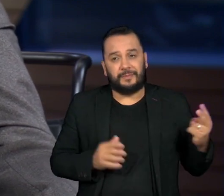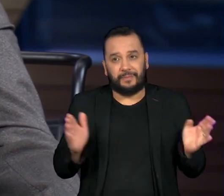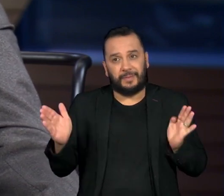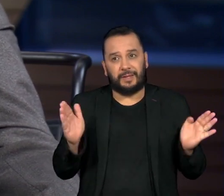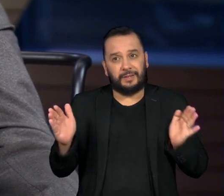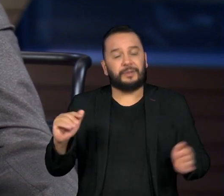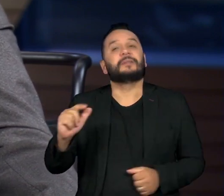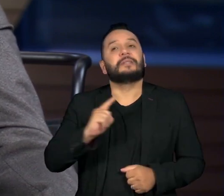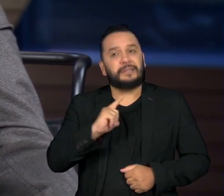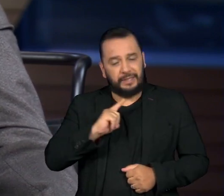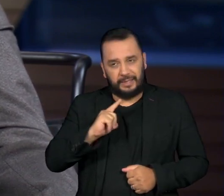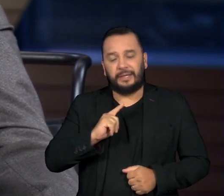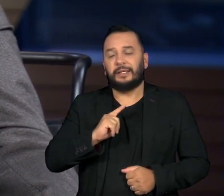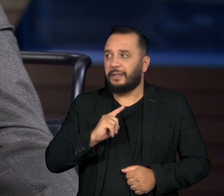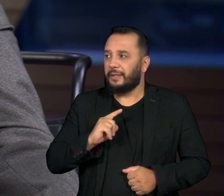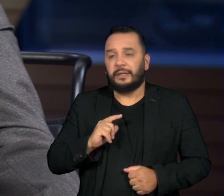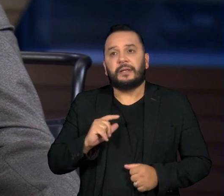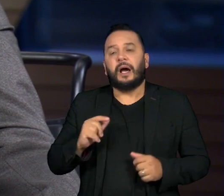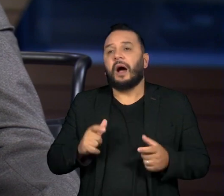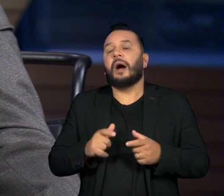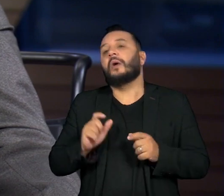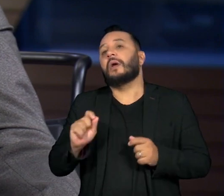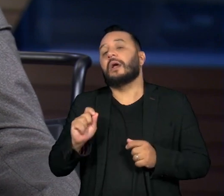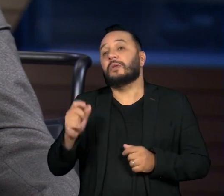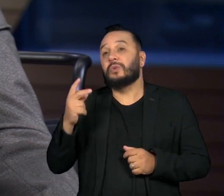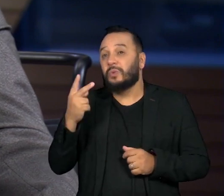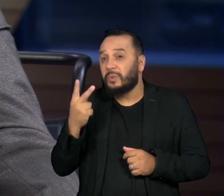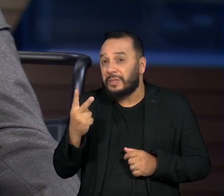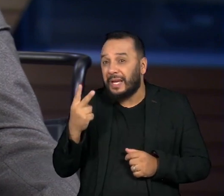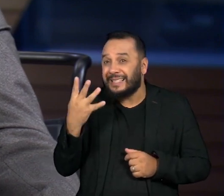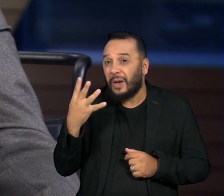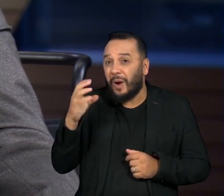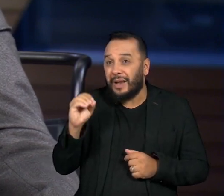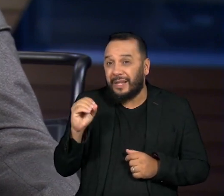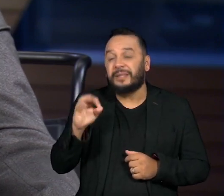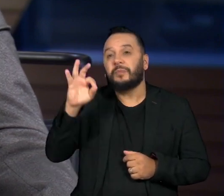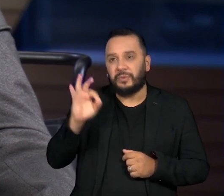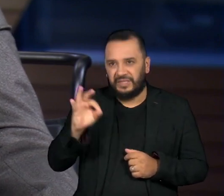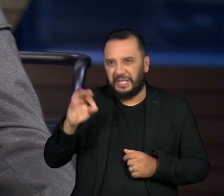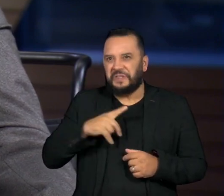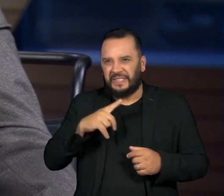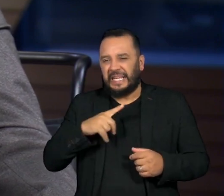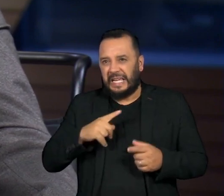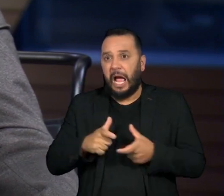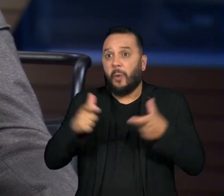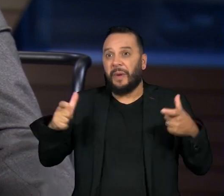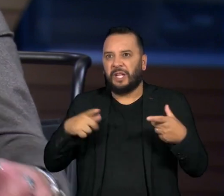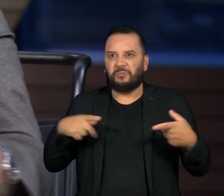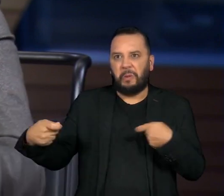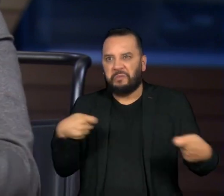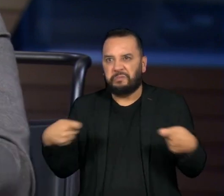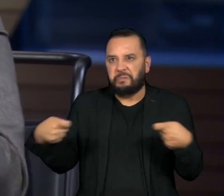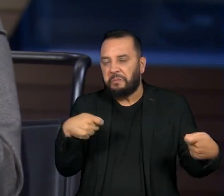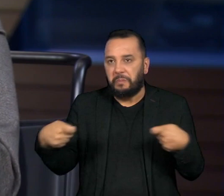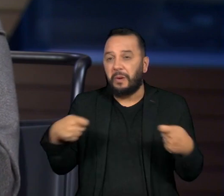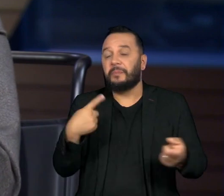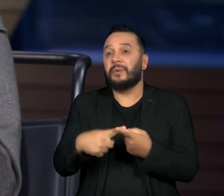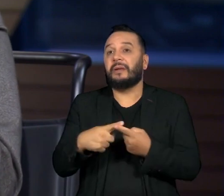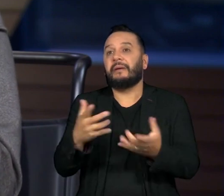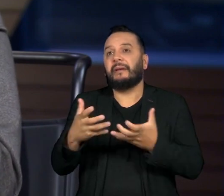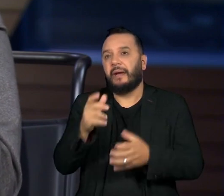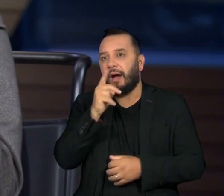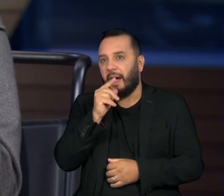nós tivemos um aumento de cerca de 240% no número de conflitos por acesso a fontes de água. Obviamente